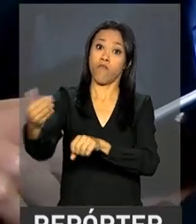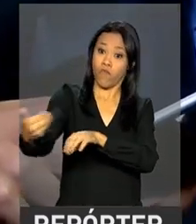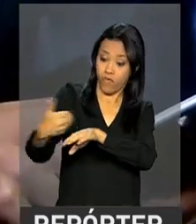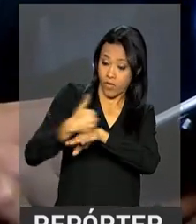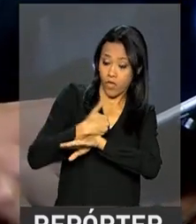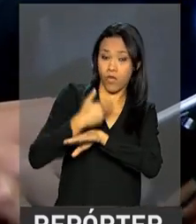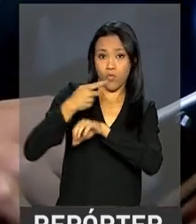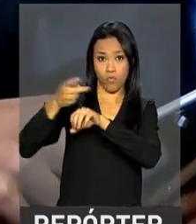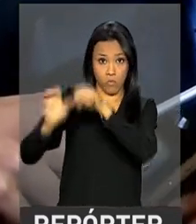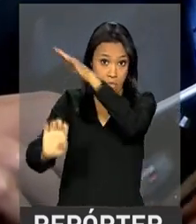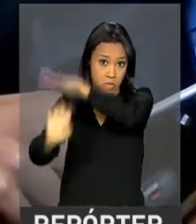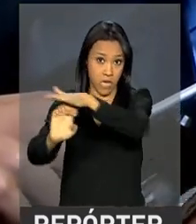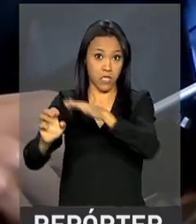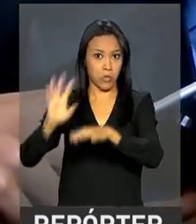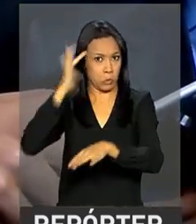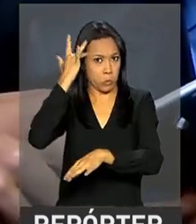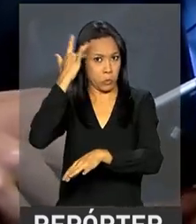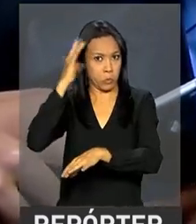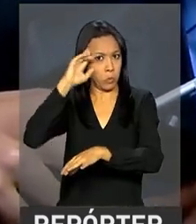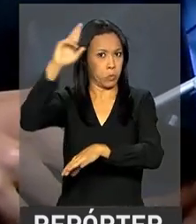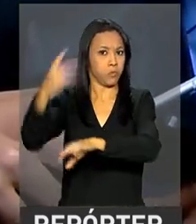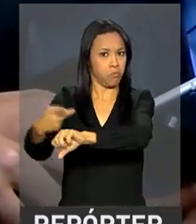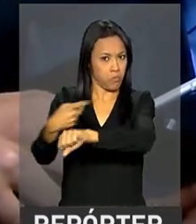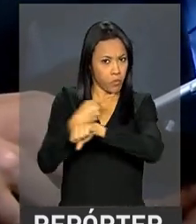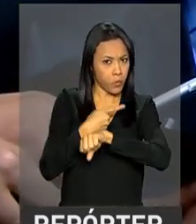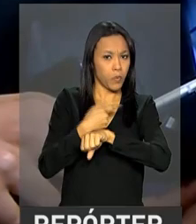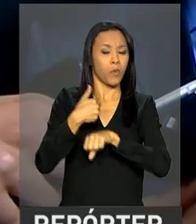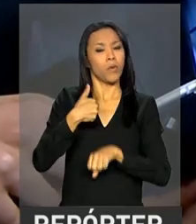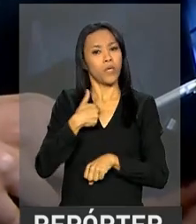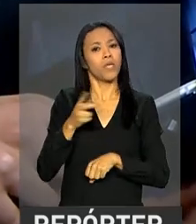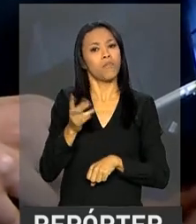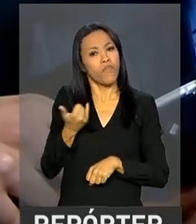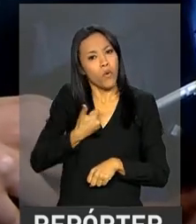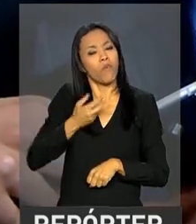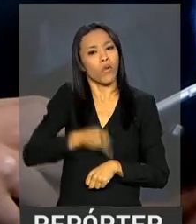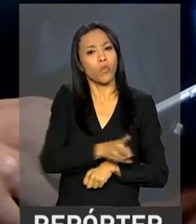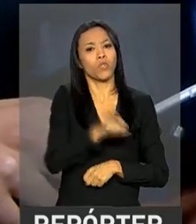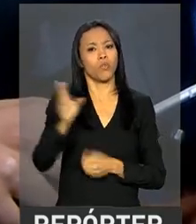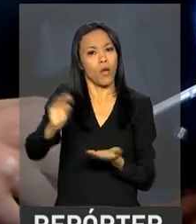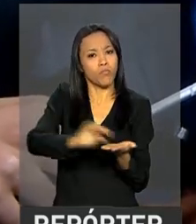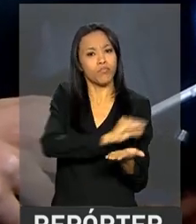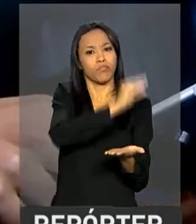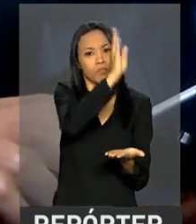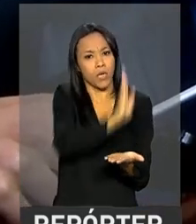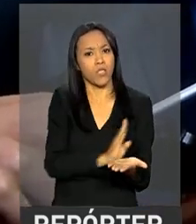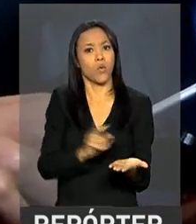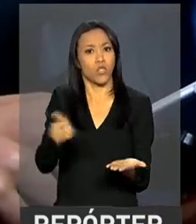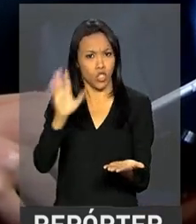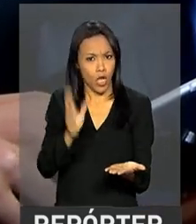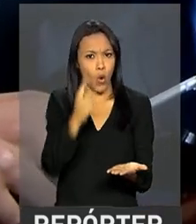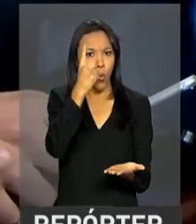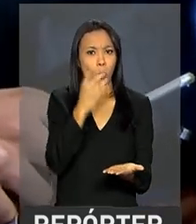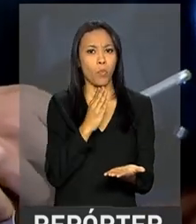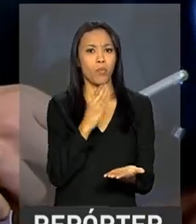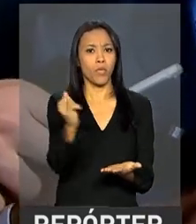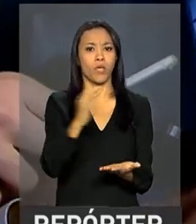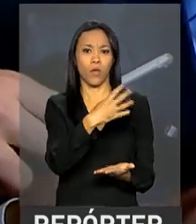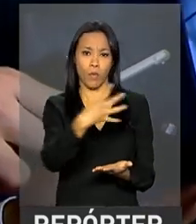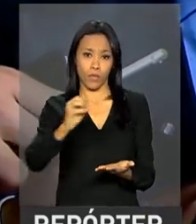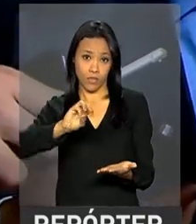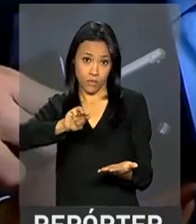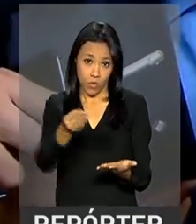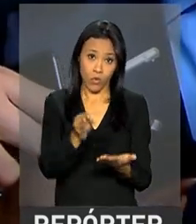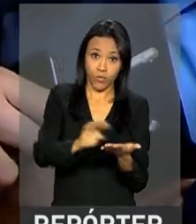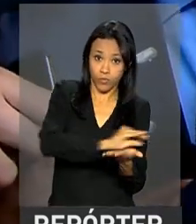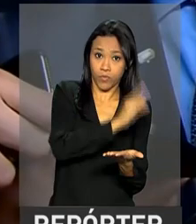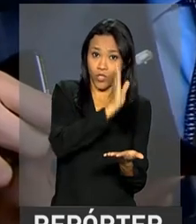no setor lá de autoridades, né, e comunicou que vai continuar investindo no Brasil. Ele já investiu 1 bilhão e 400 milhões